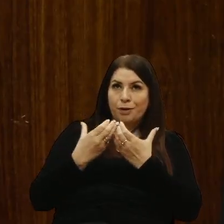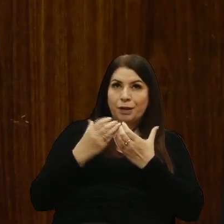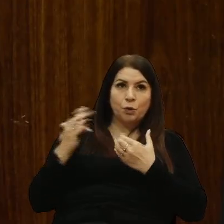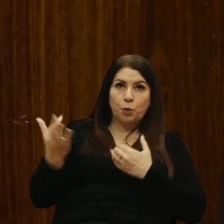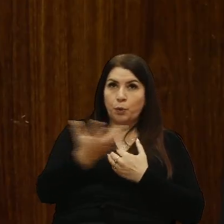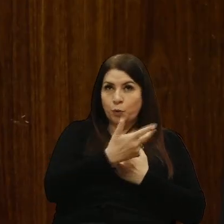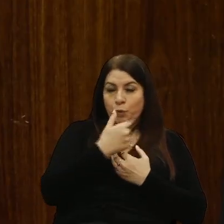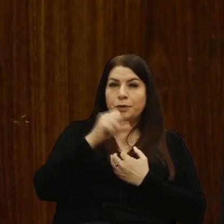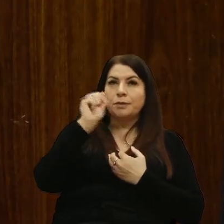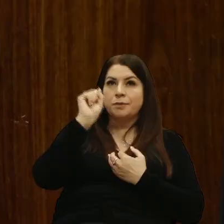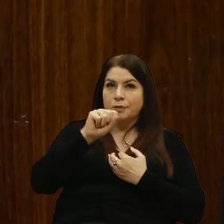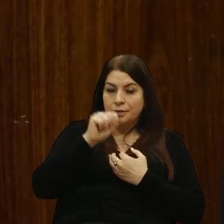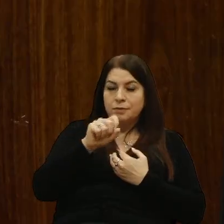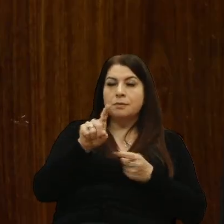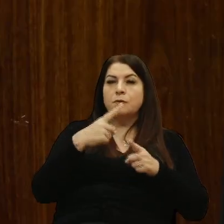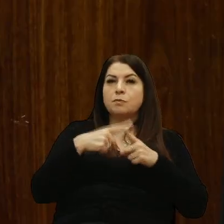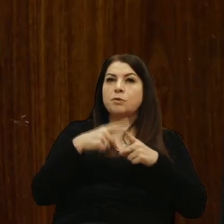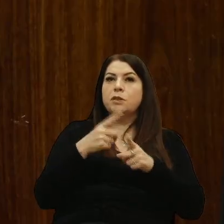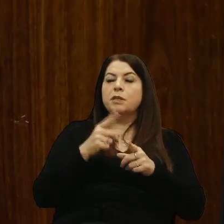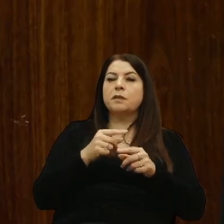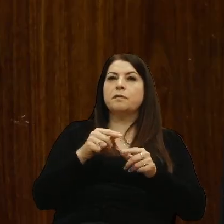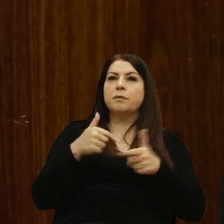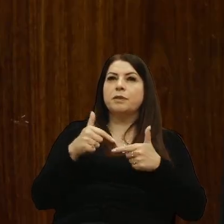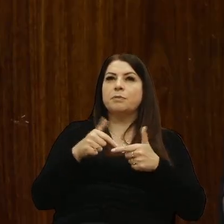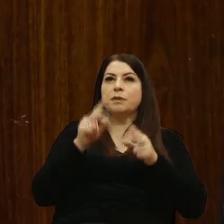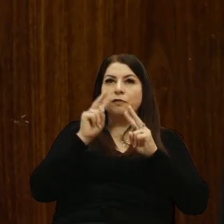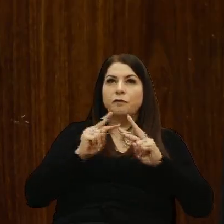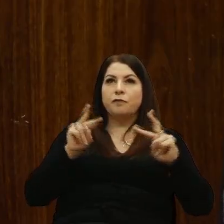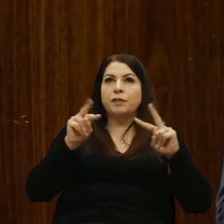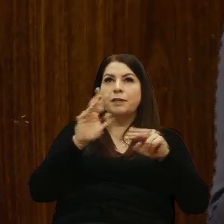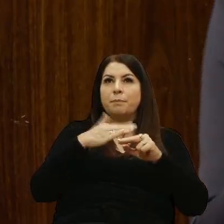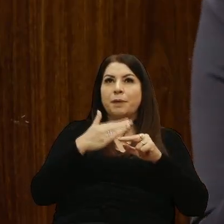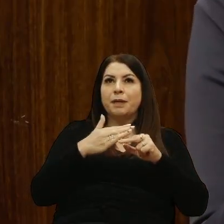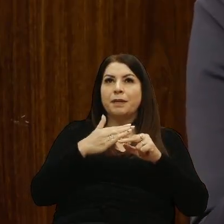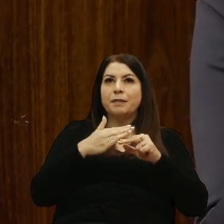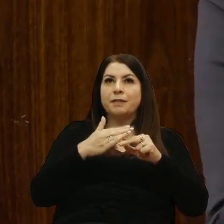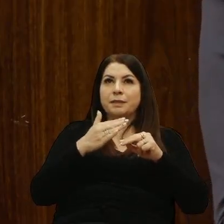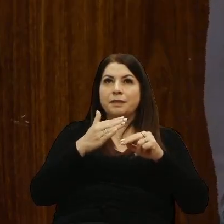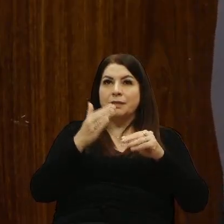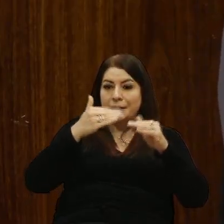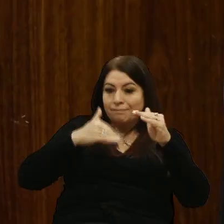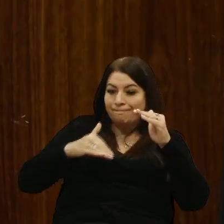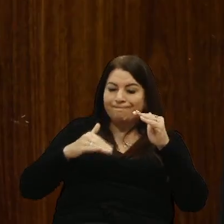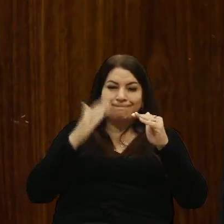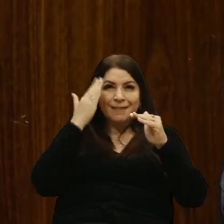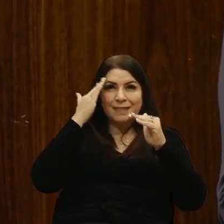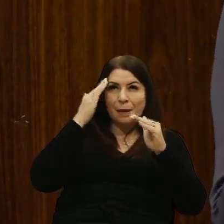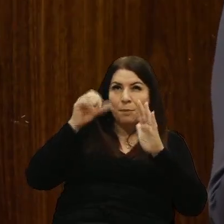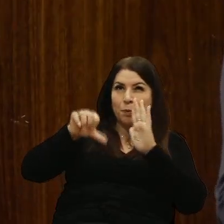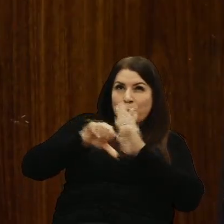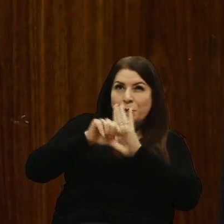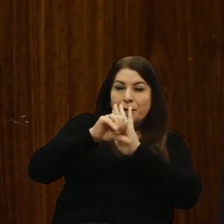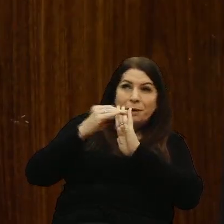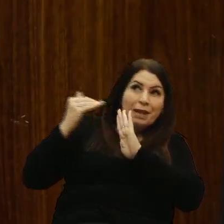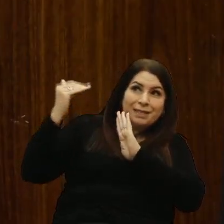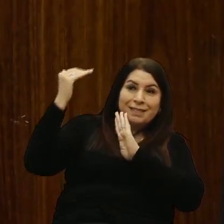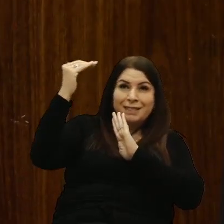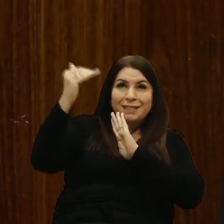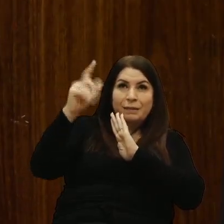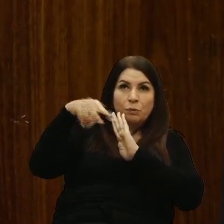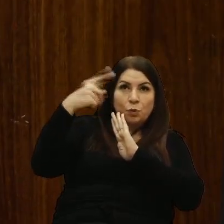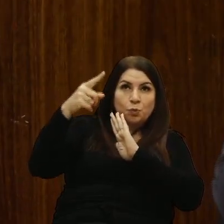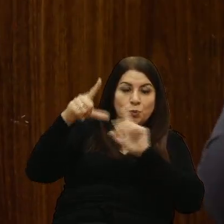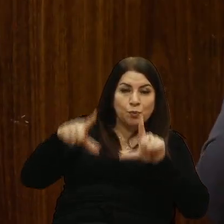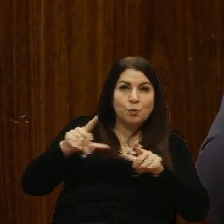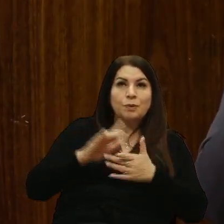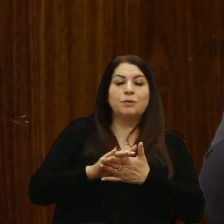inteira, sim, porque foi uma operação visando muito mais o andar de baixo, quando a gente sabe que o crime está lá em cima e está em outros